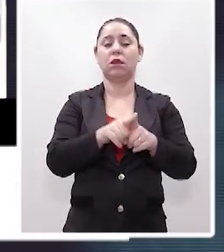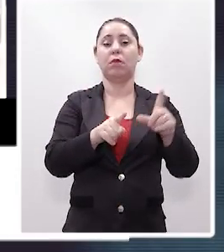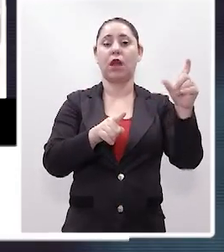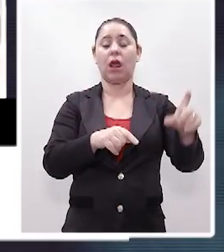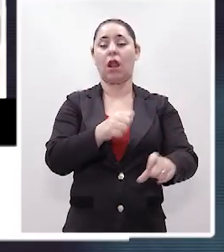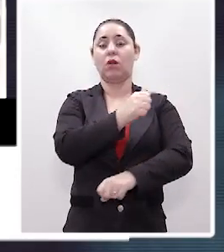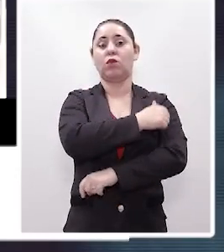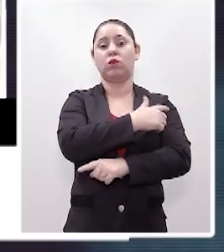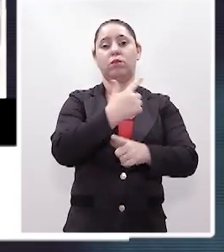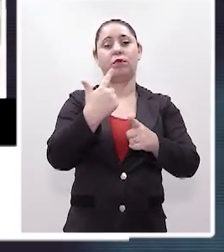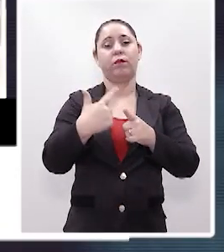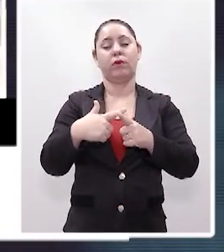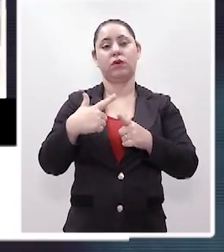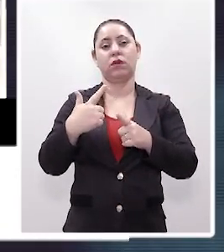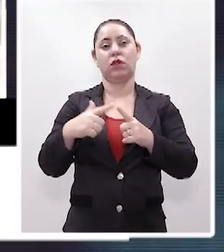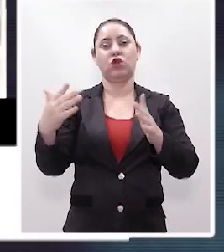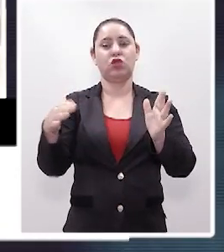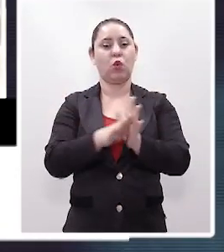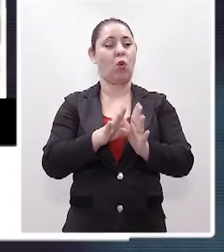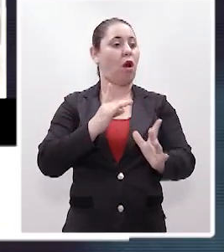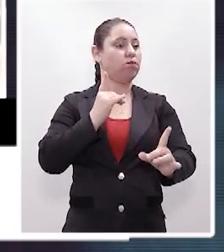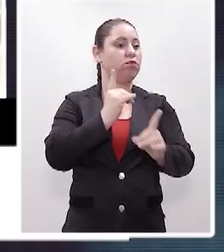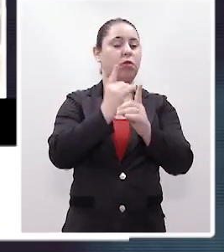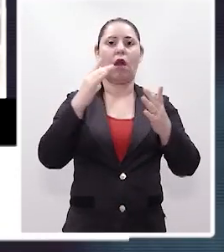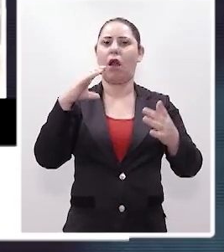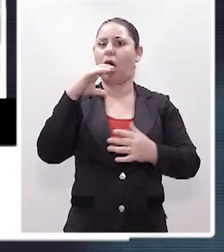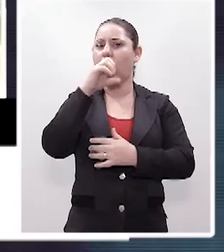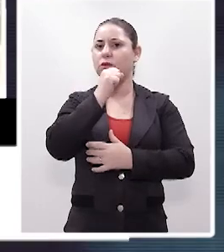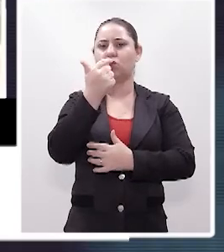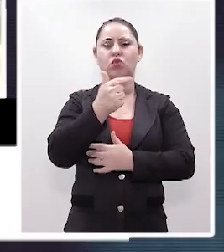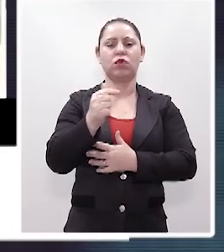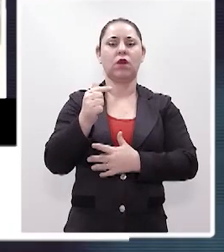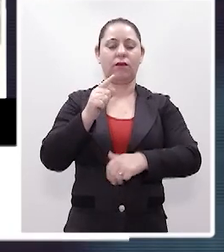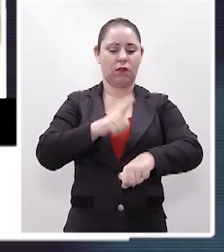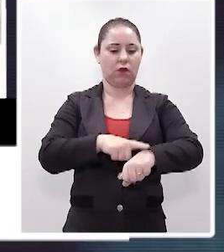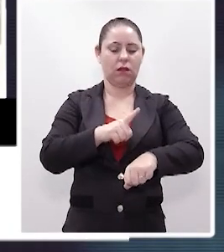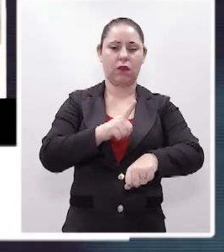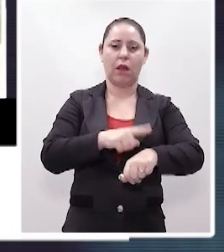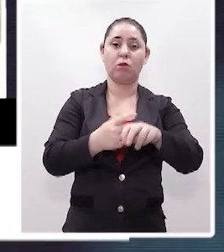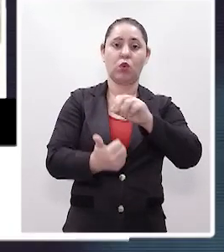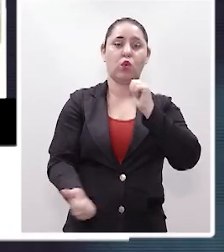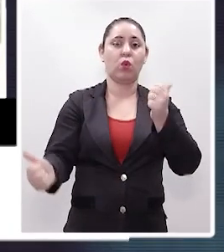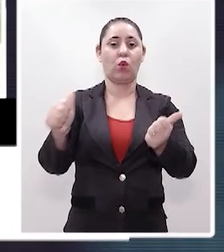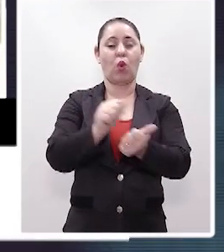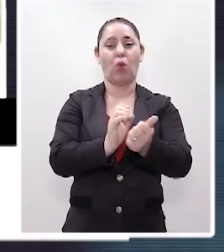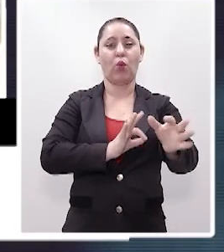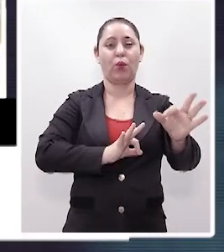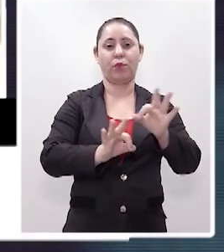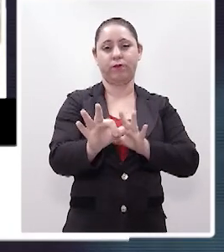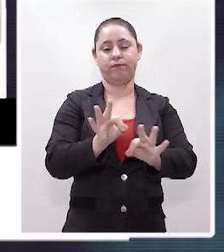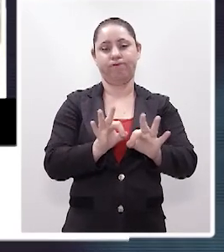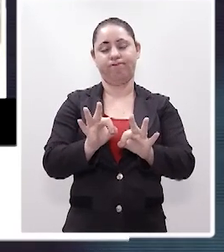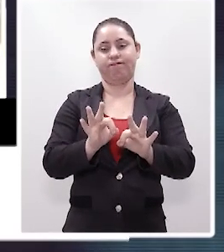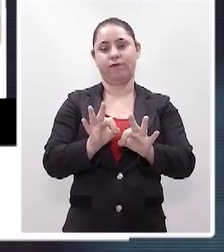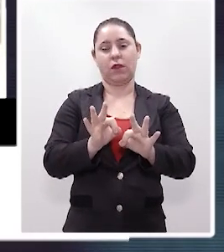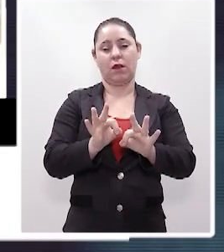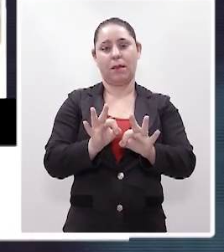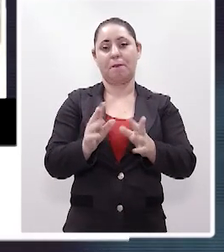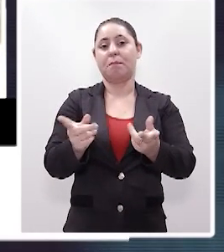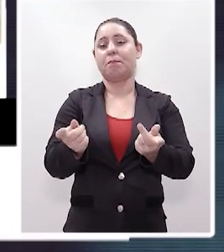ele, porque chegou de repente, não teve tempo da gente se adequar, da gente